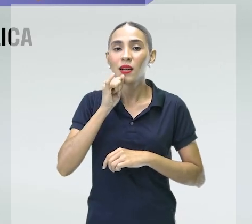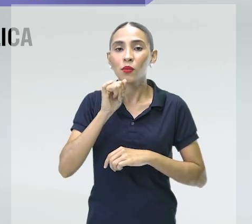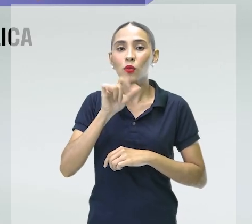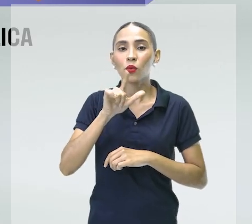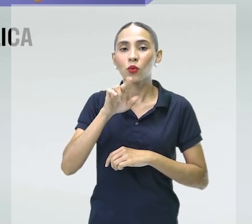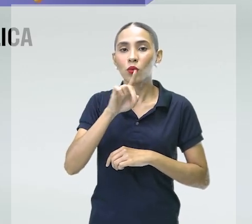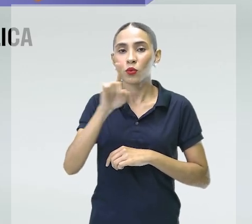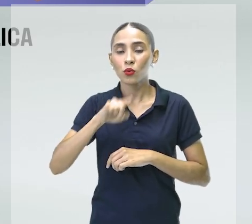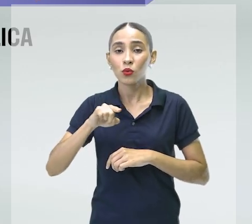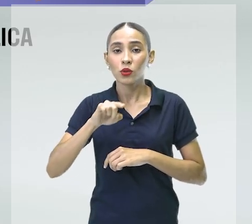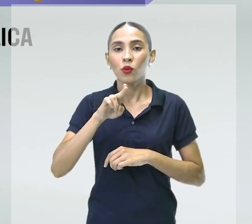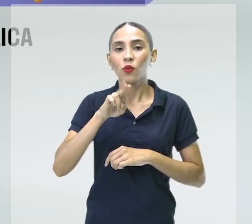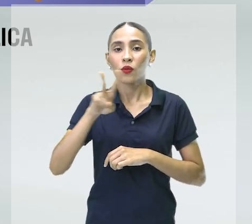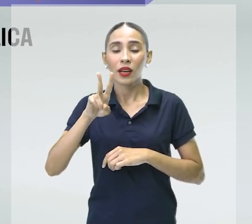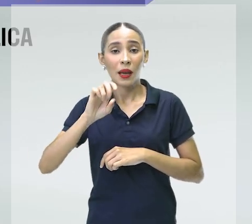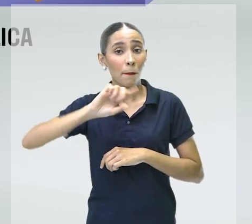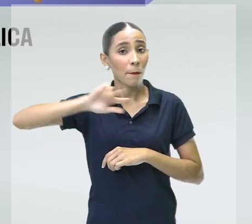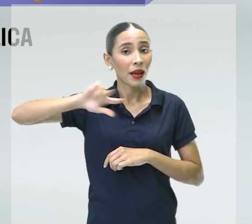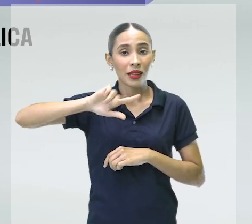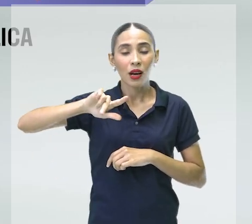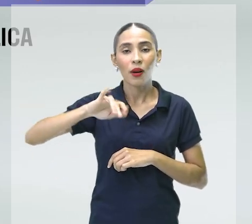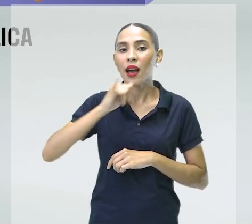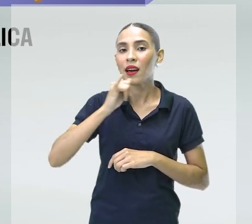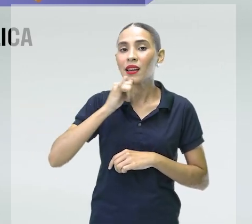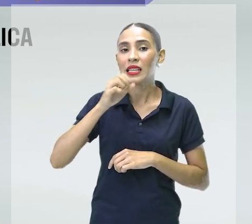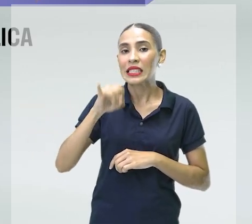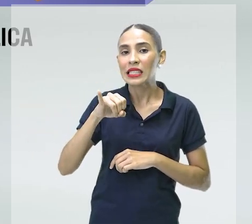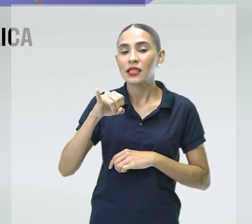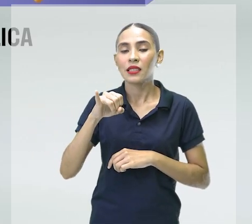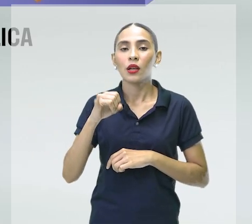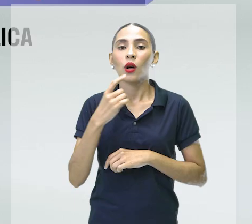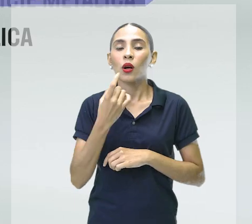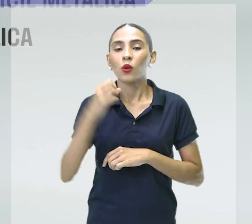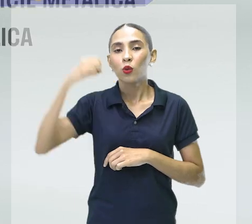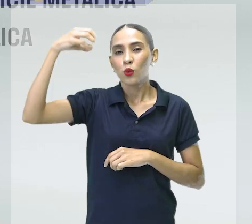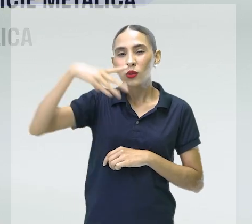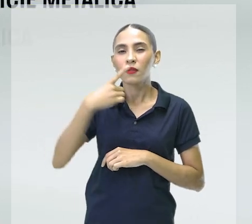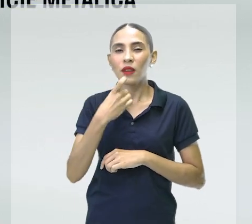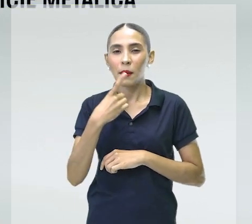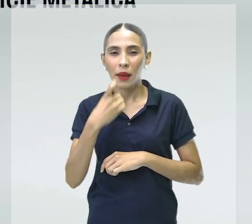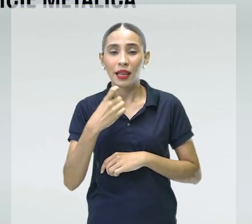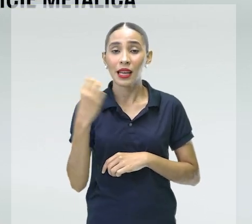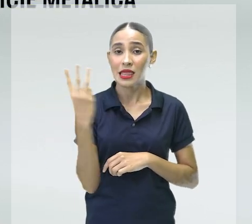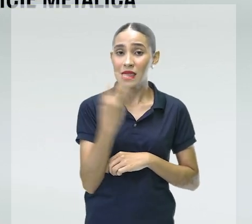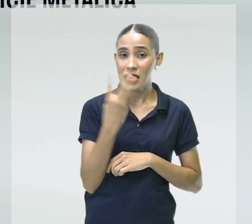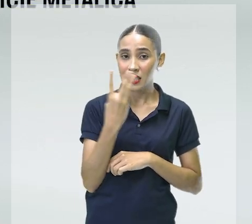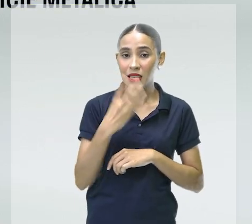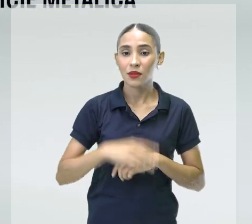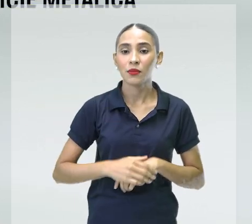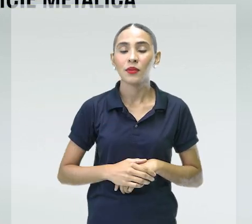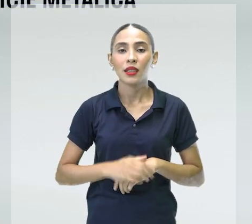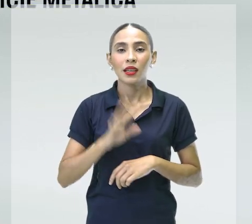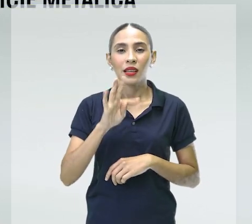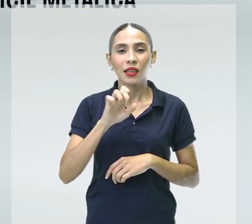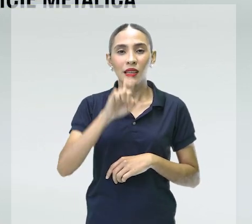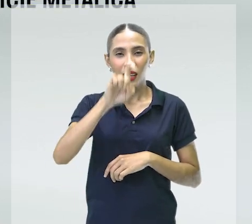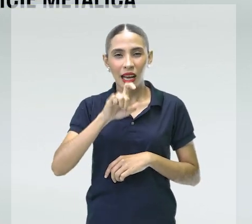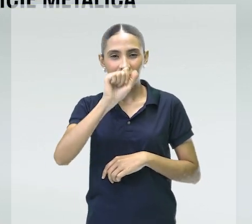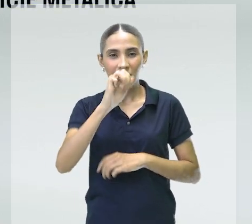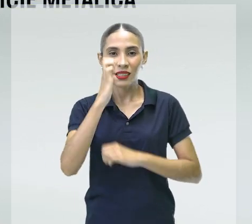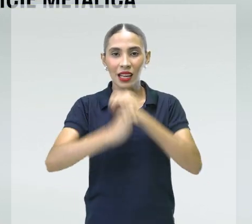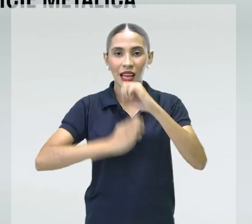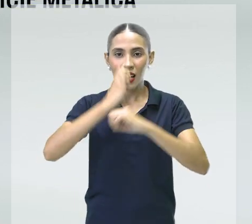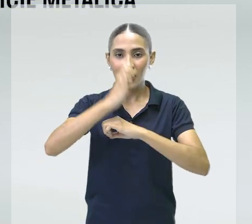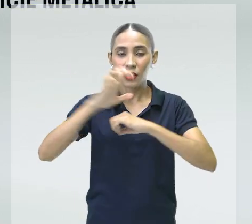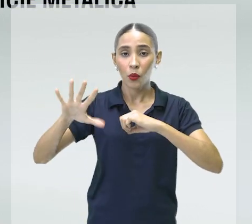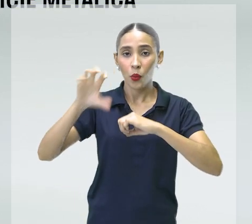ultravioleta, mas não quando se usava luz vermelha. Terceiro, a taxa com a qual os elétrons eram